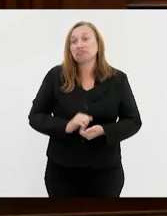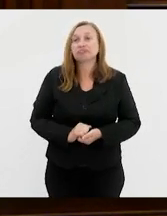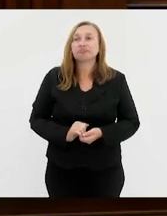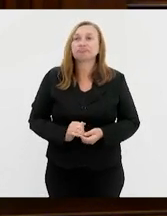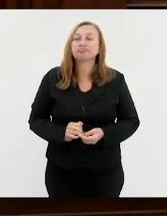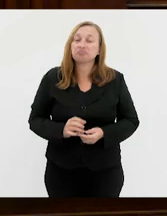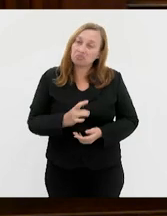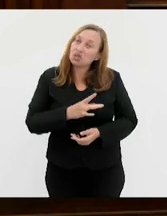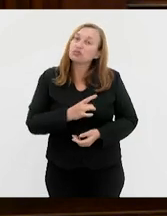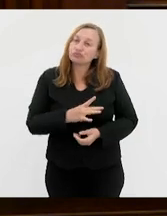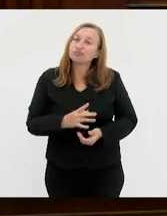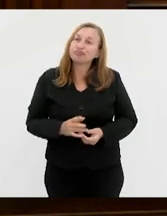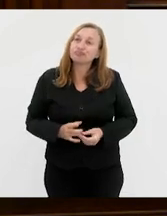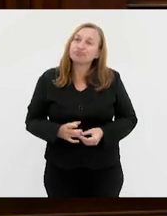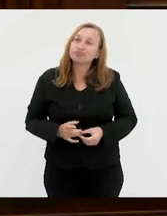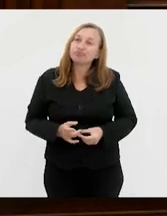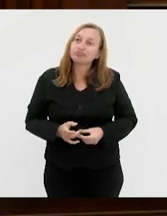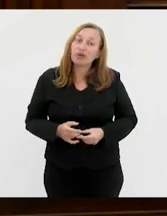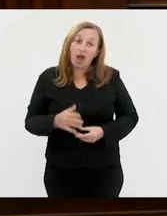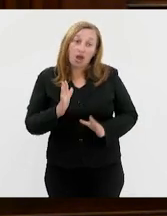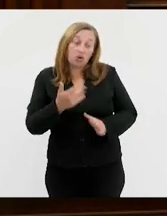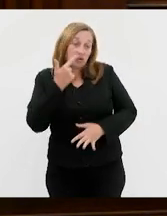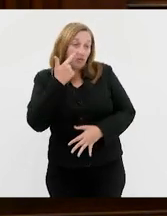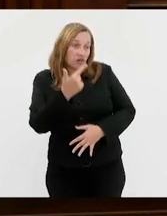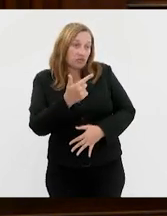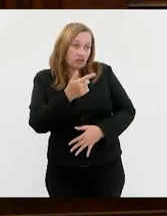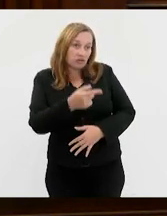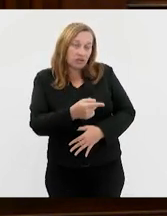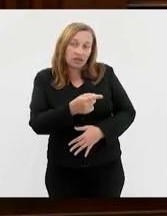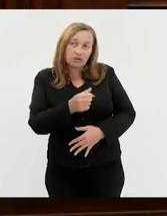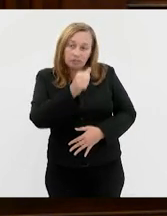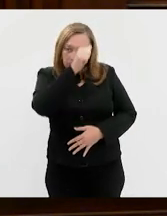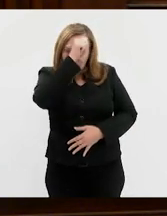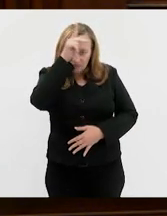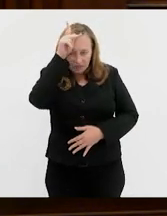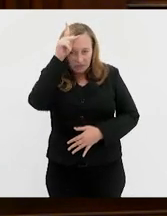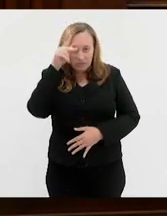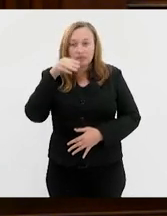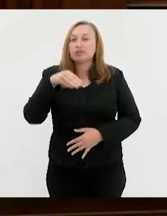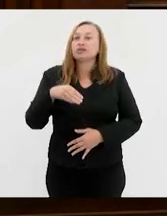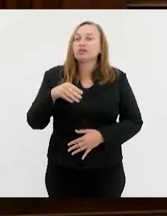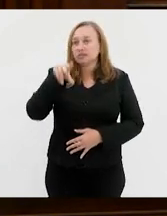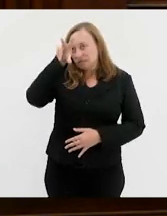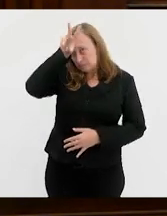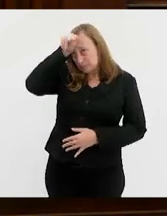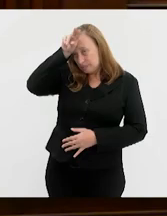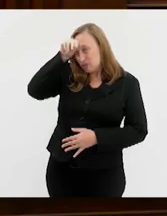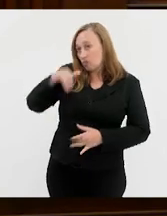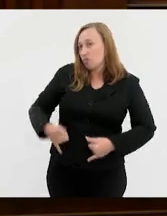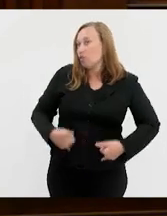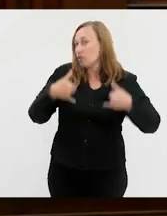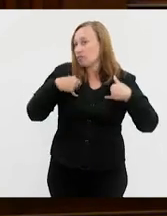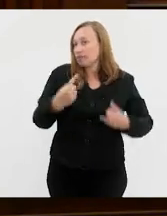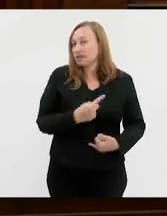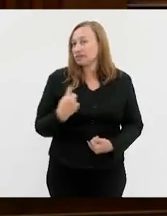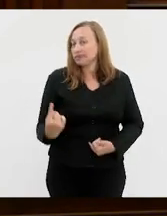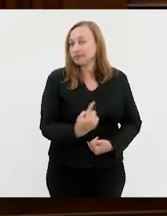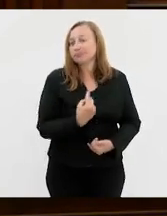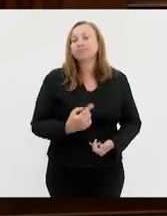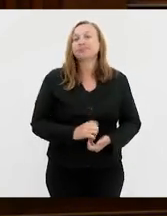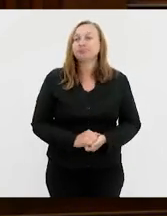Tinha medo. E está aí o grande prefeito de Mesquita, uma honra para todos nós, né?